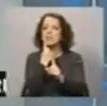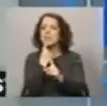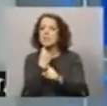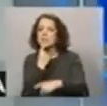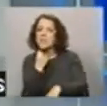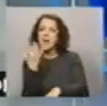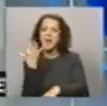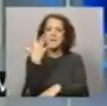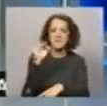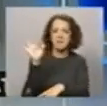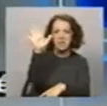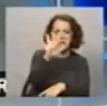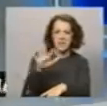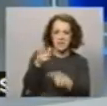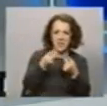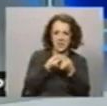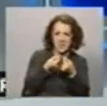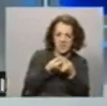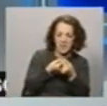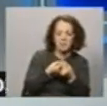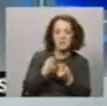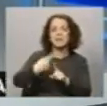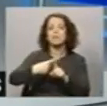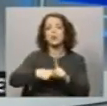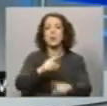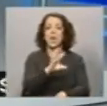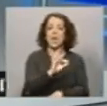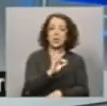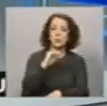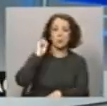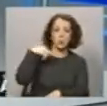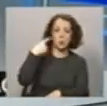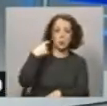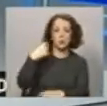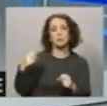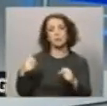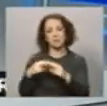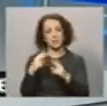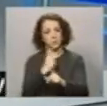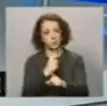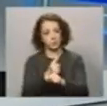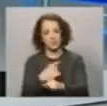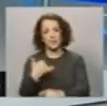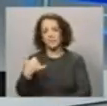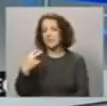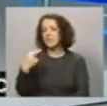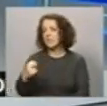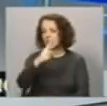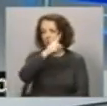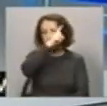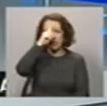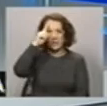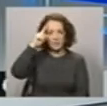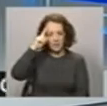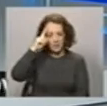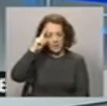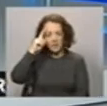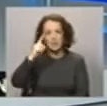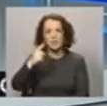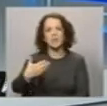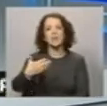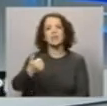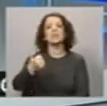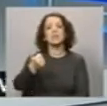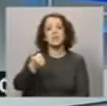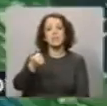e França, temperaturas de 14 graus para Londres e para Paris, 23 graus em Madrid, 15 graus